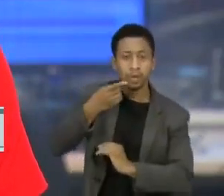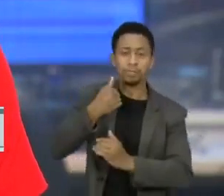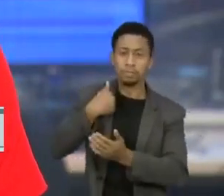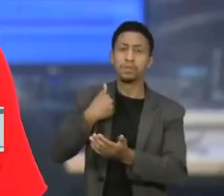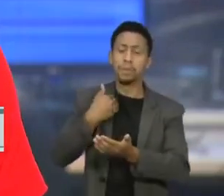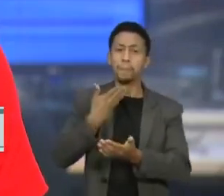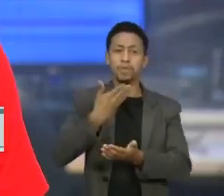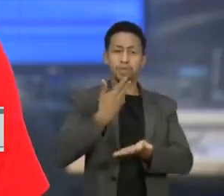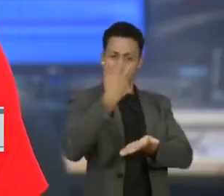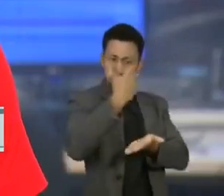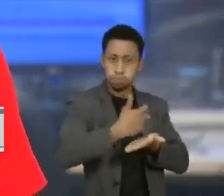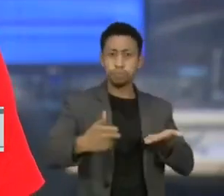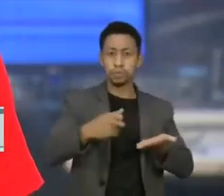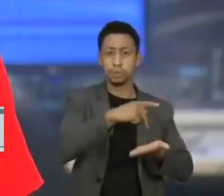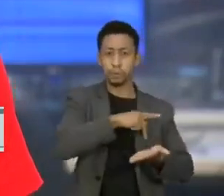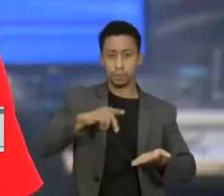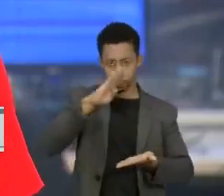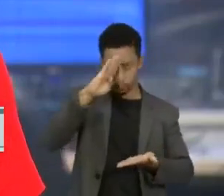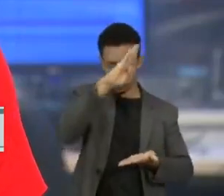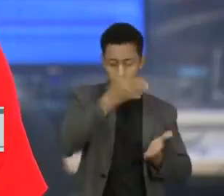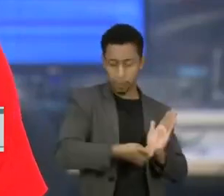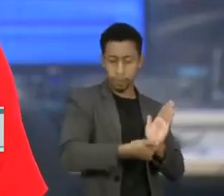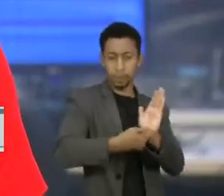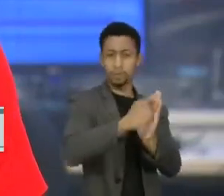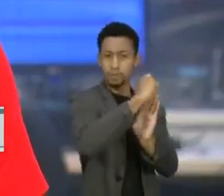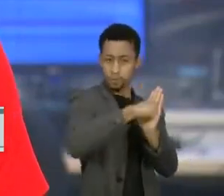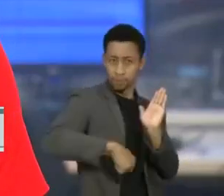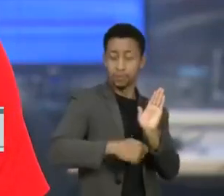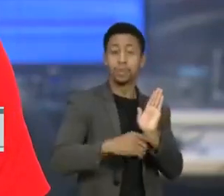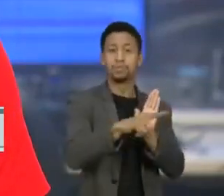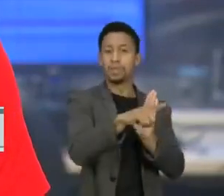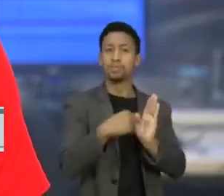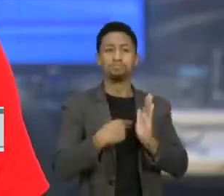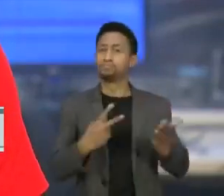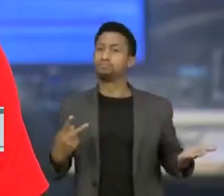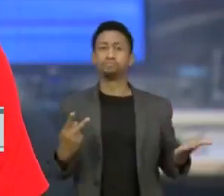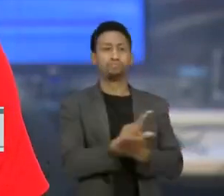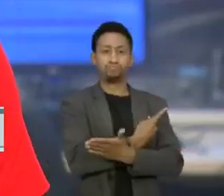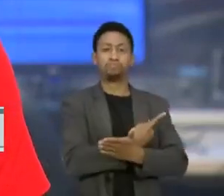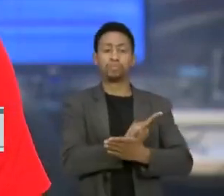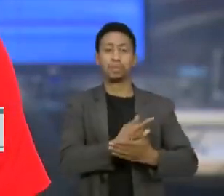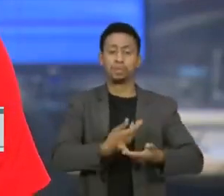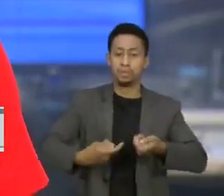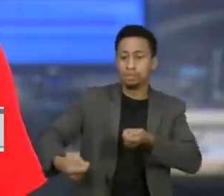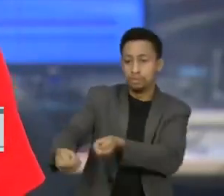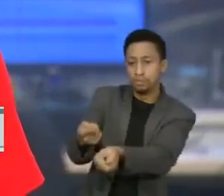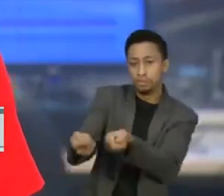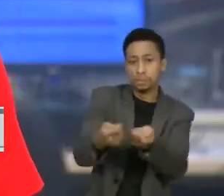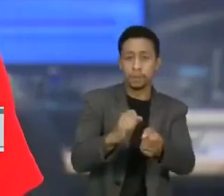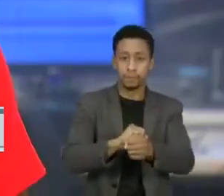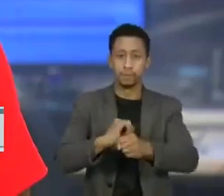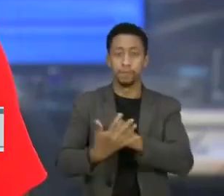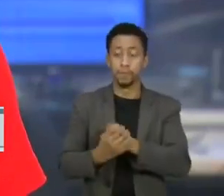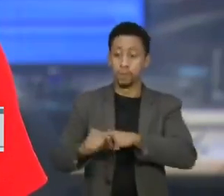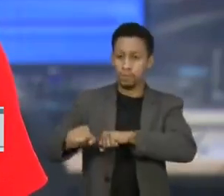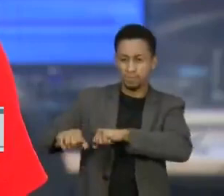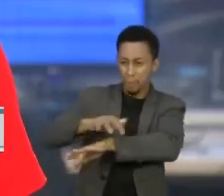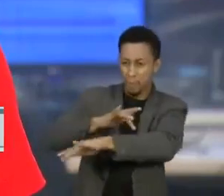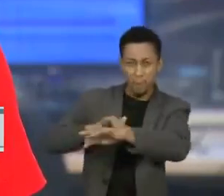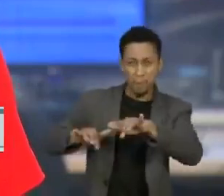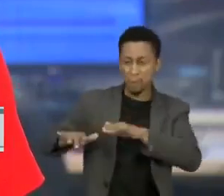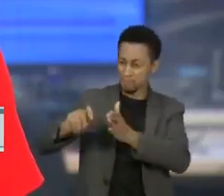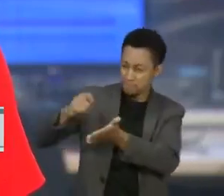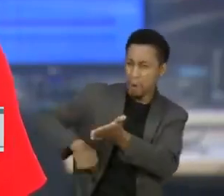do presidente Jair Bolsonaro com a justificativa de que ele agiu com negligência na condução da pandemia. O movimento, apresentado